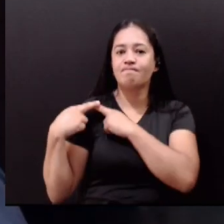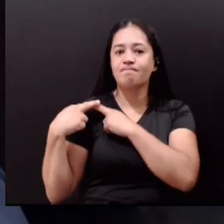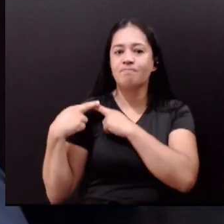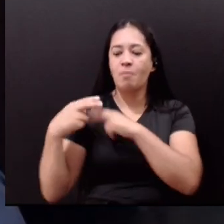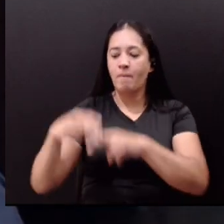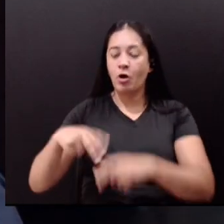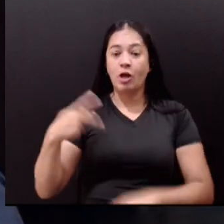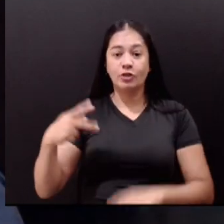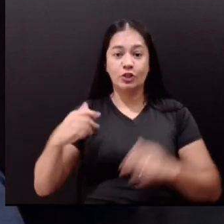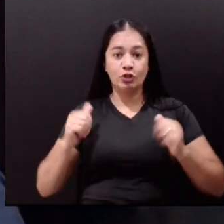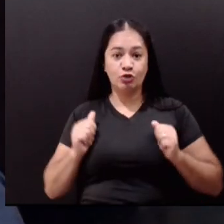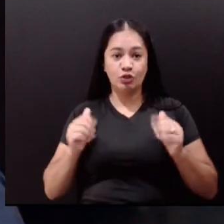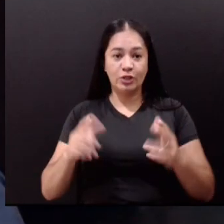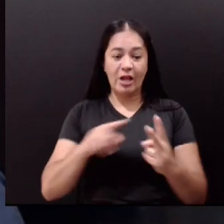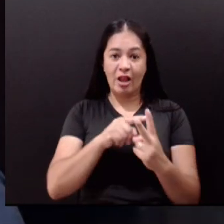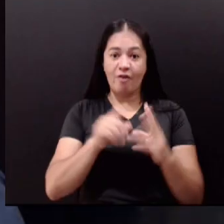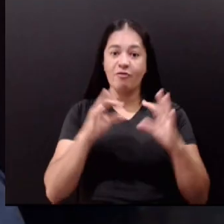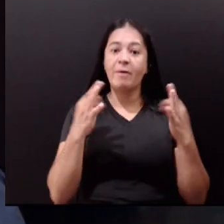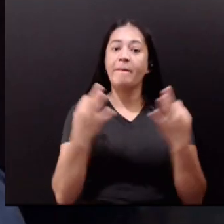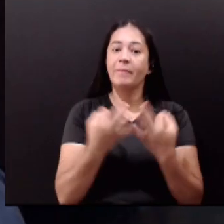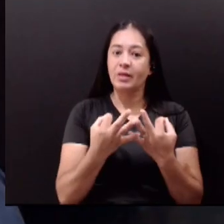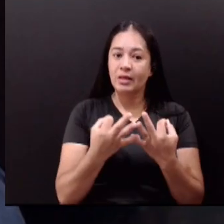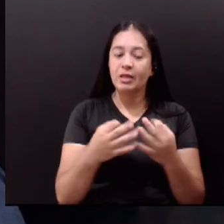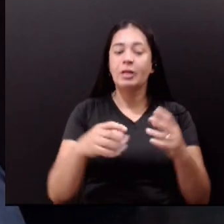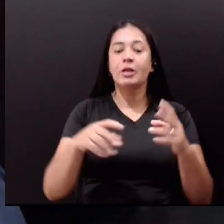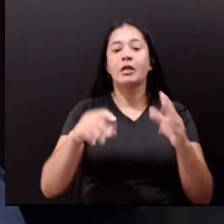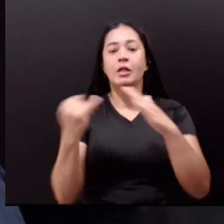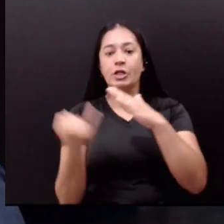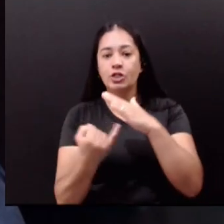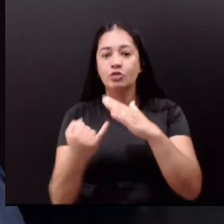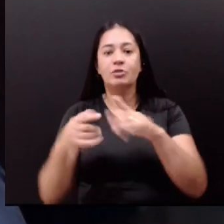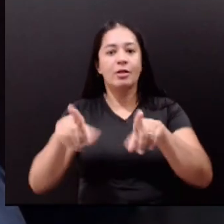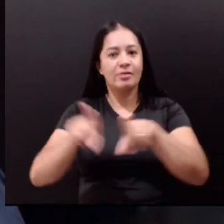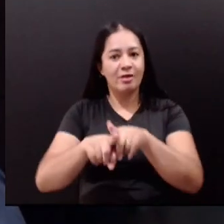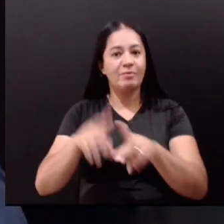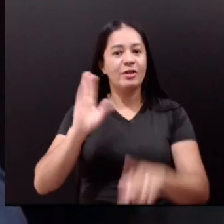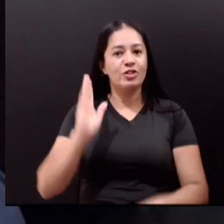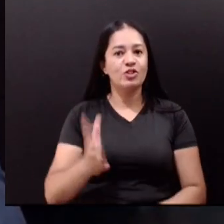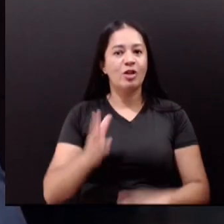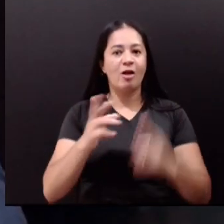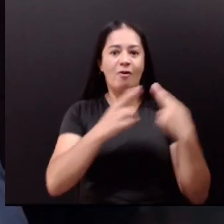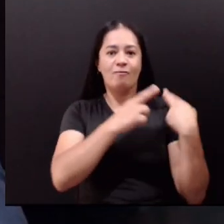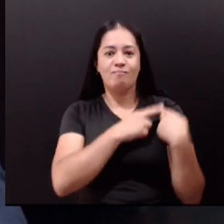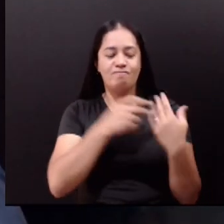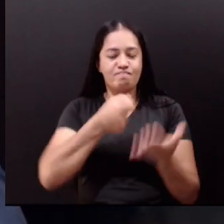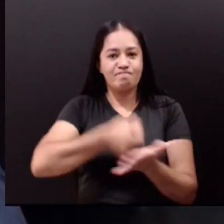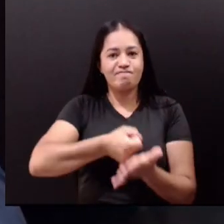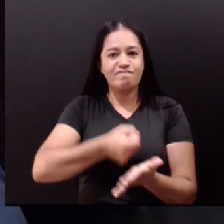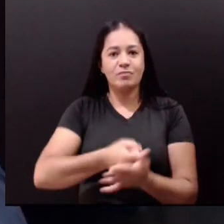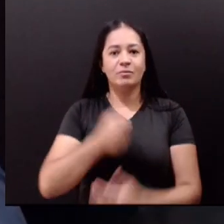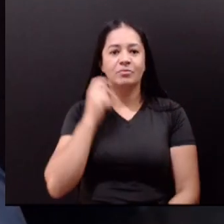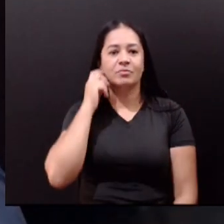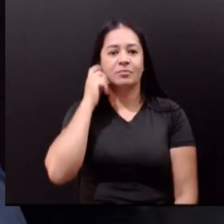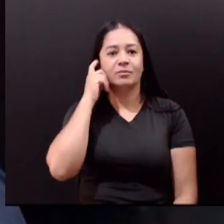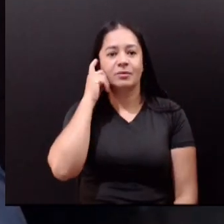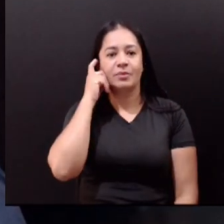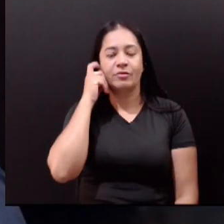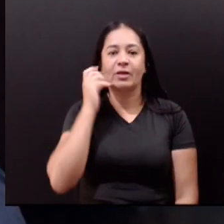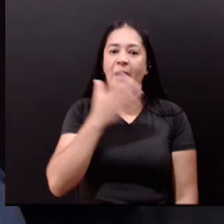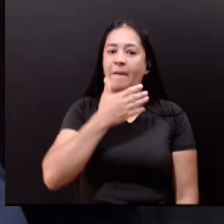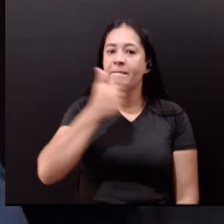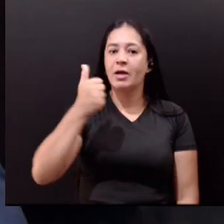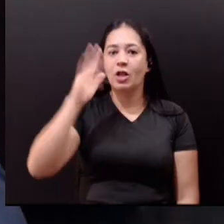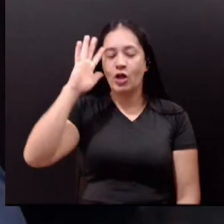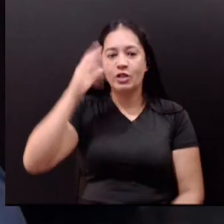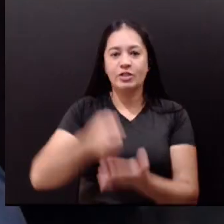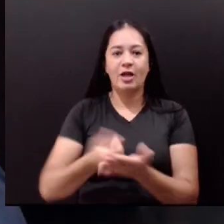e instituições foram penalizadas, né? Uma das melhores decisões legislativas que tiveram recentemente foi